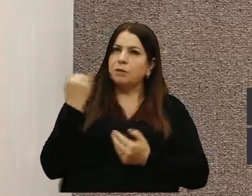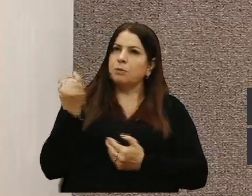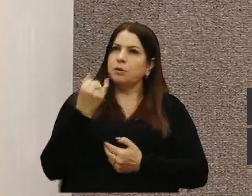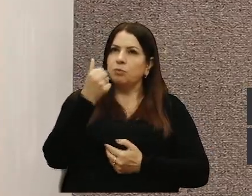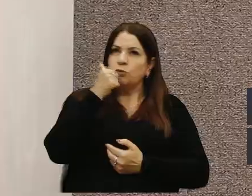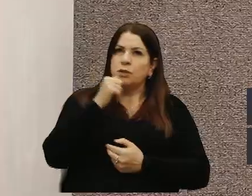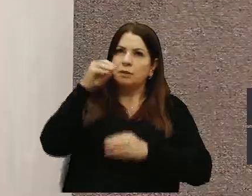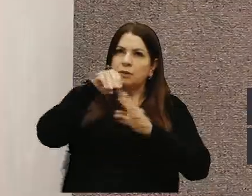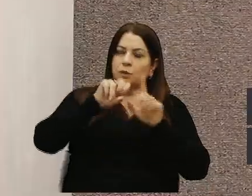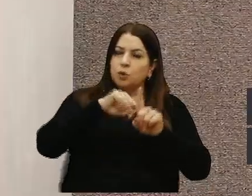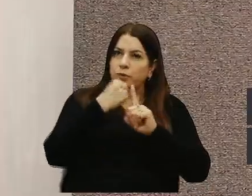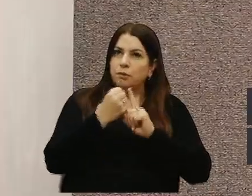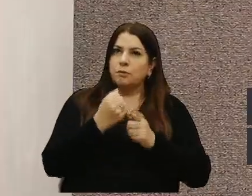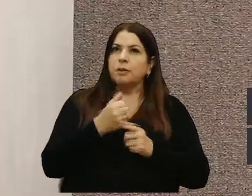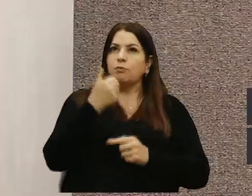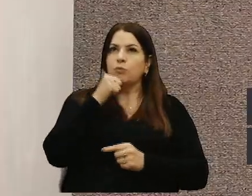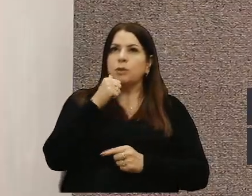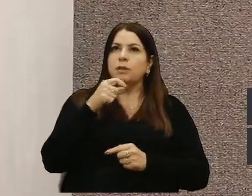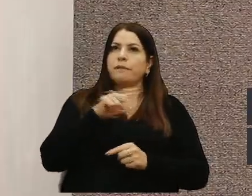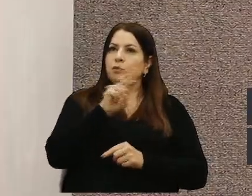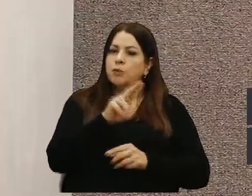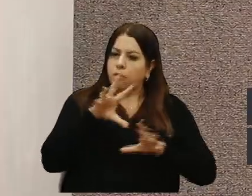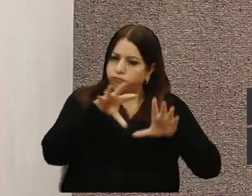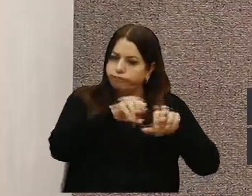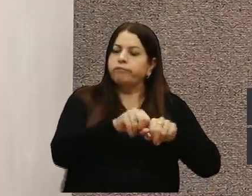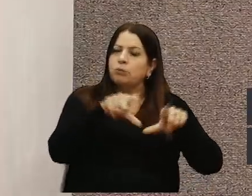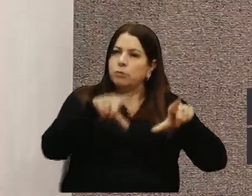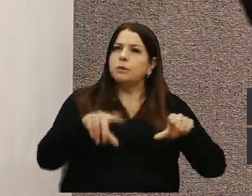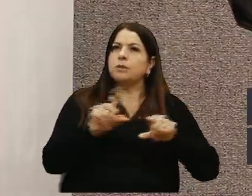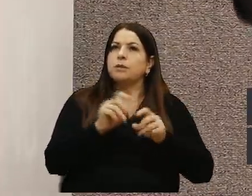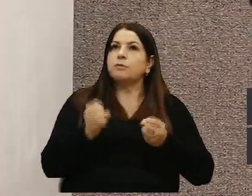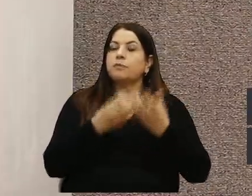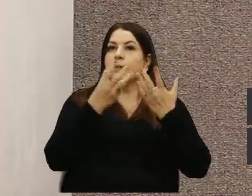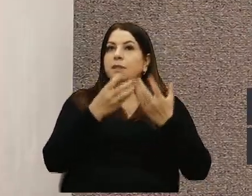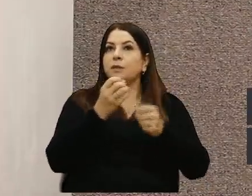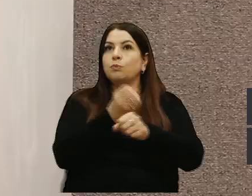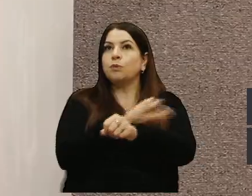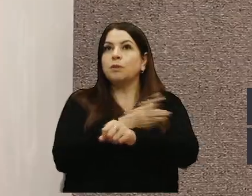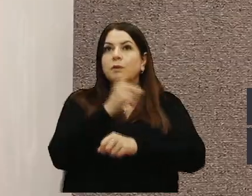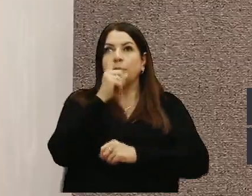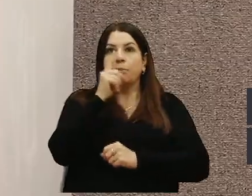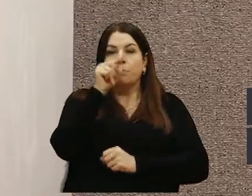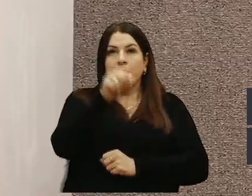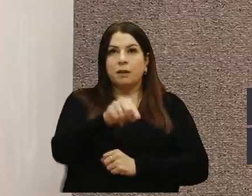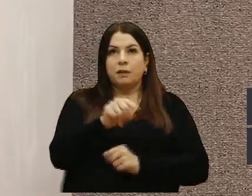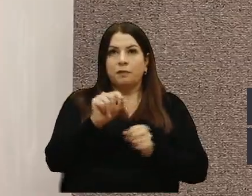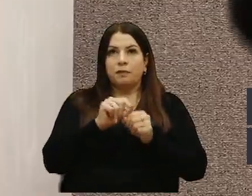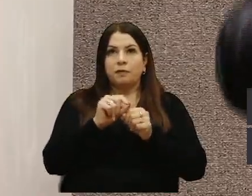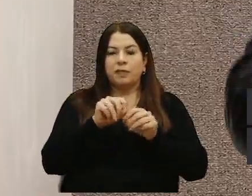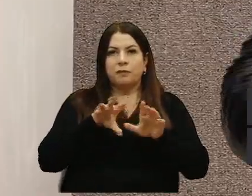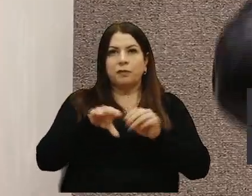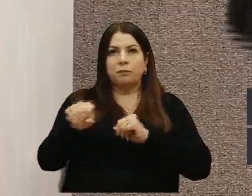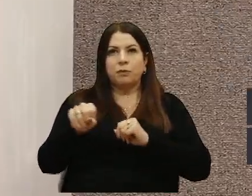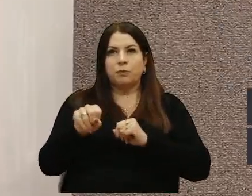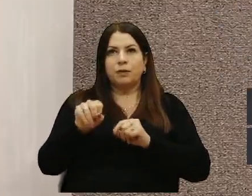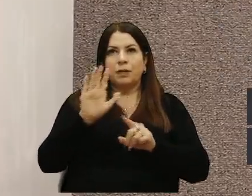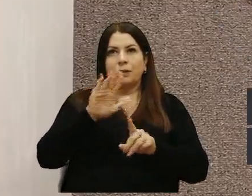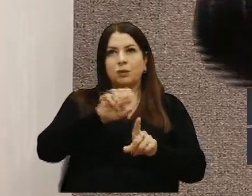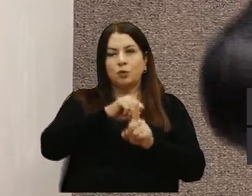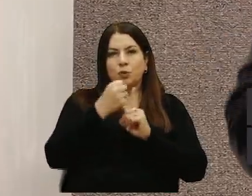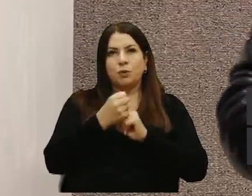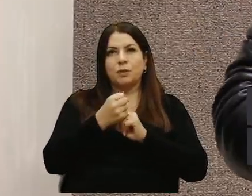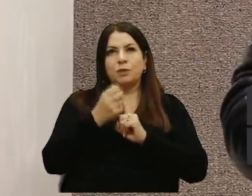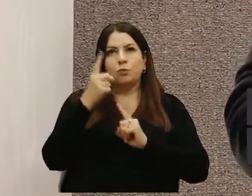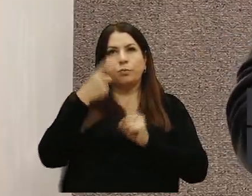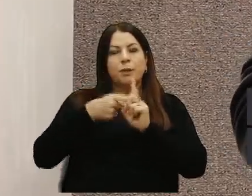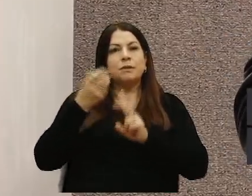mulher dentro da sociedade, que a mulher deve ocupar espaços. Celebrei emocionado o dia que a minha mãe fez a formatura dela em serviço social há um pouco mais de um